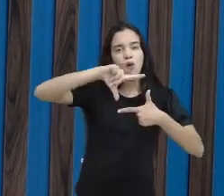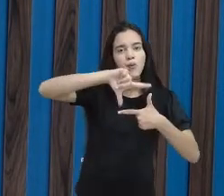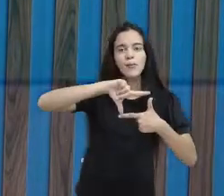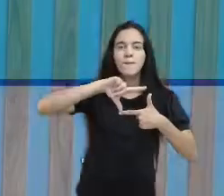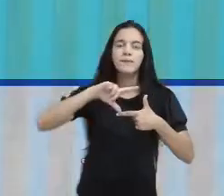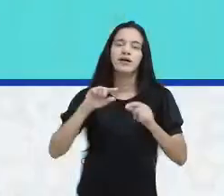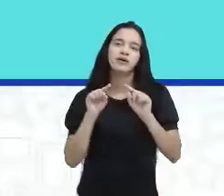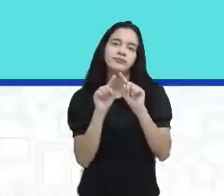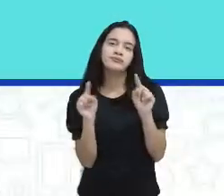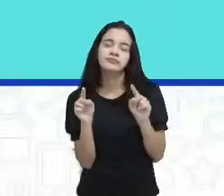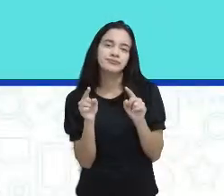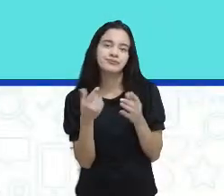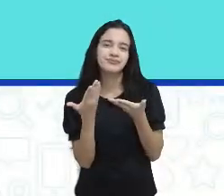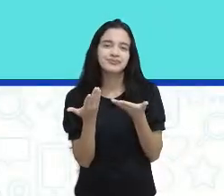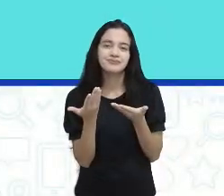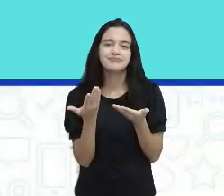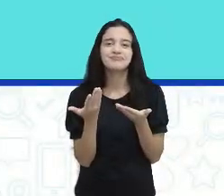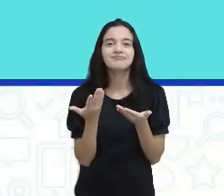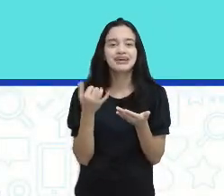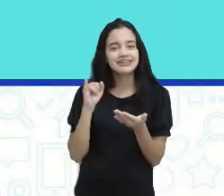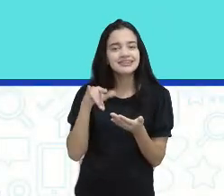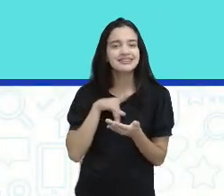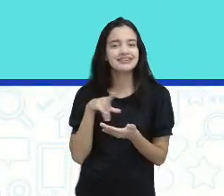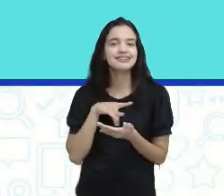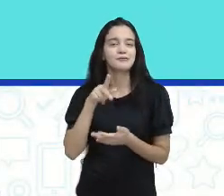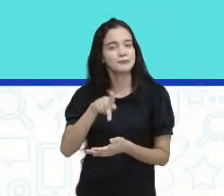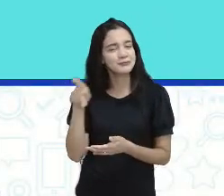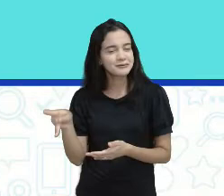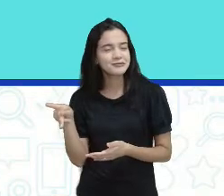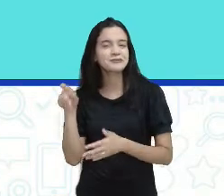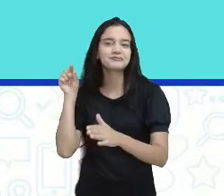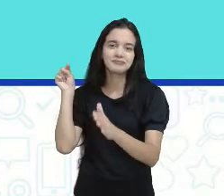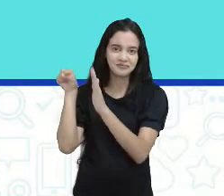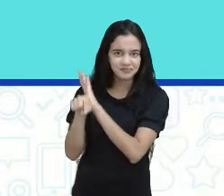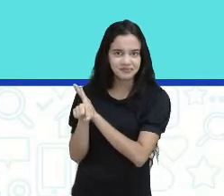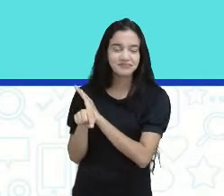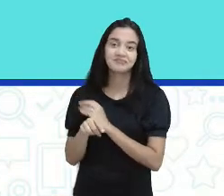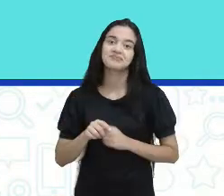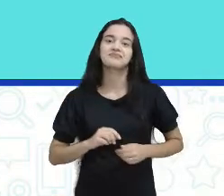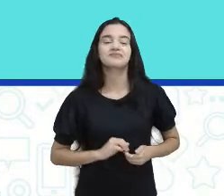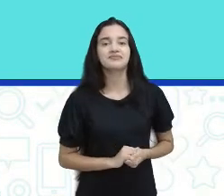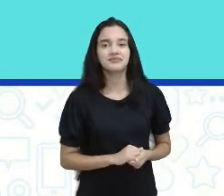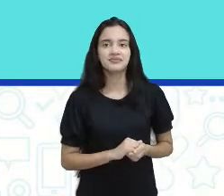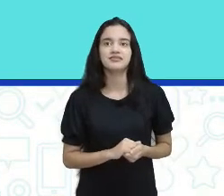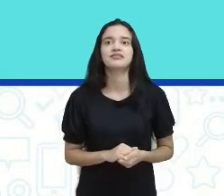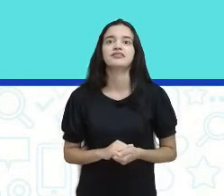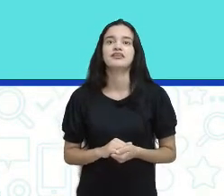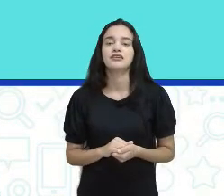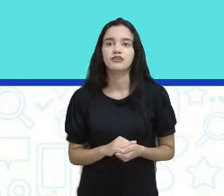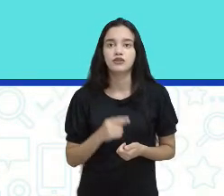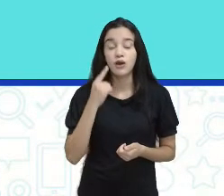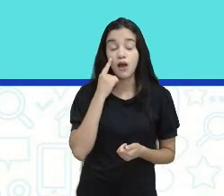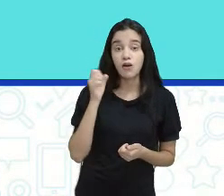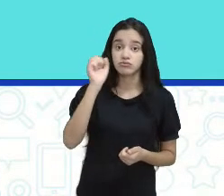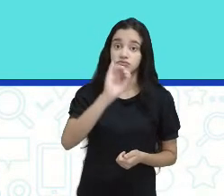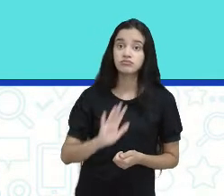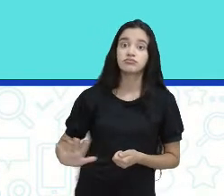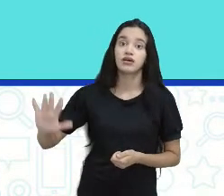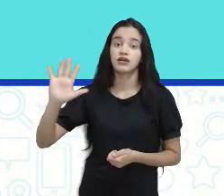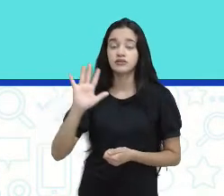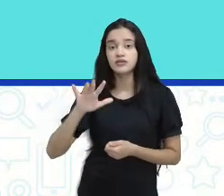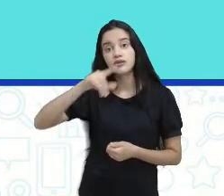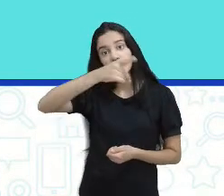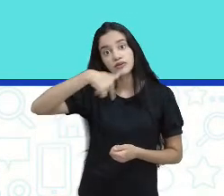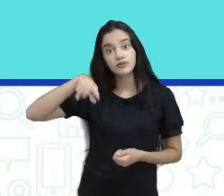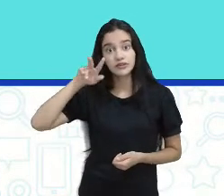gente não faz melhor, né? Se a gente tem um professor aqui, a gente pergunta. Então, ó, aí uma outra imagem, né, para que